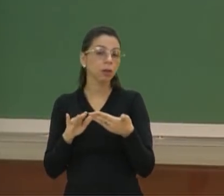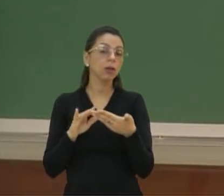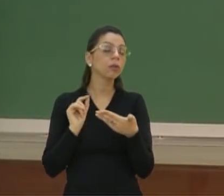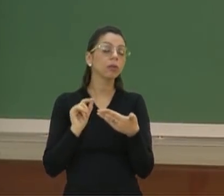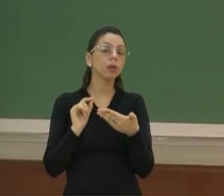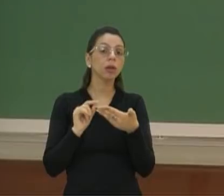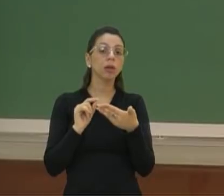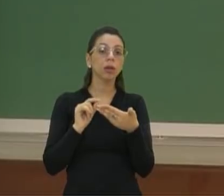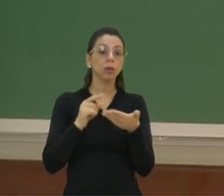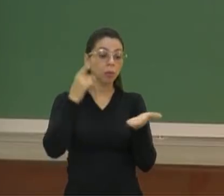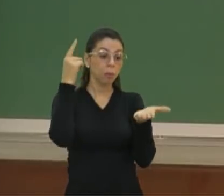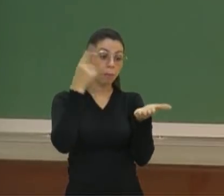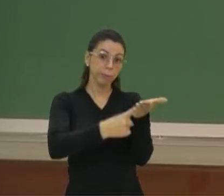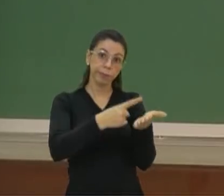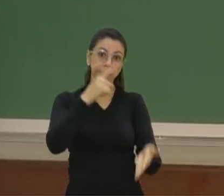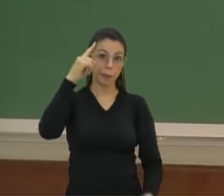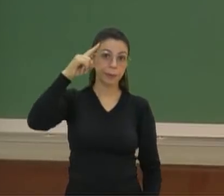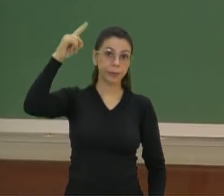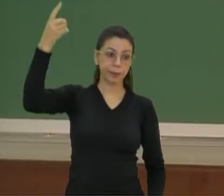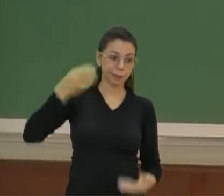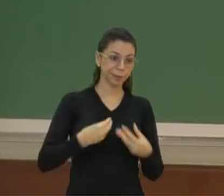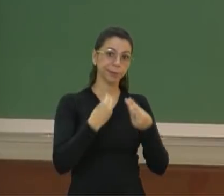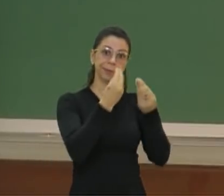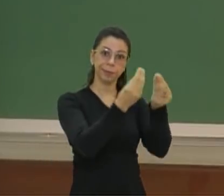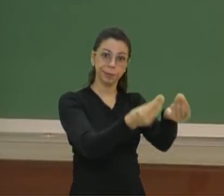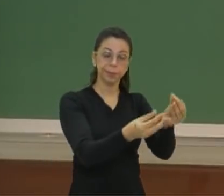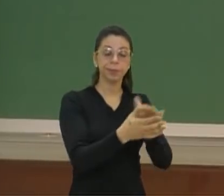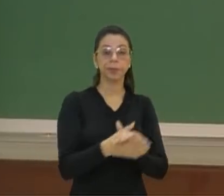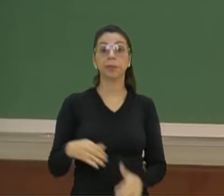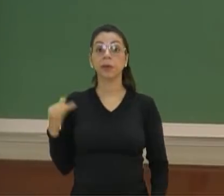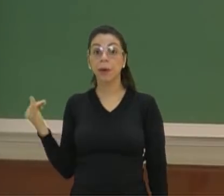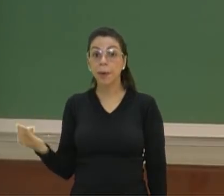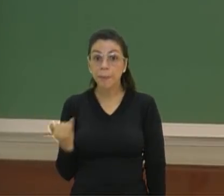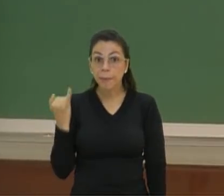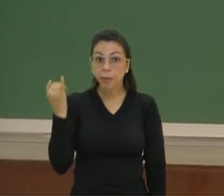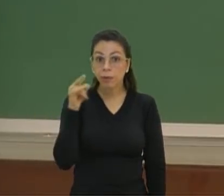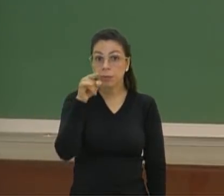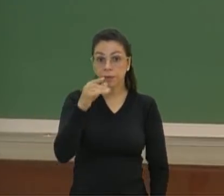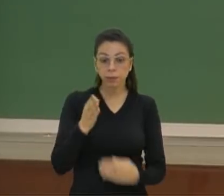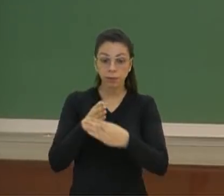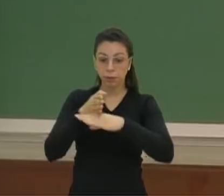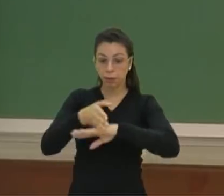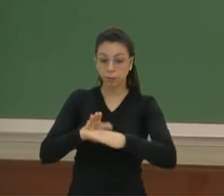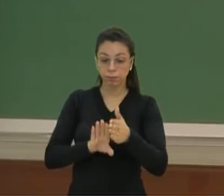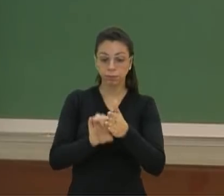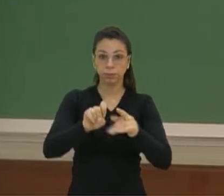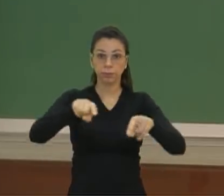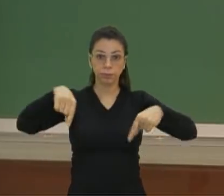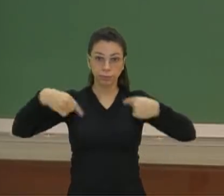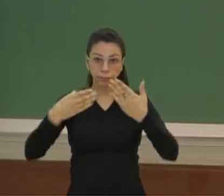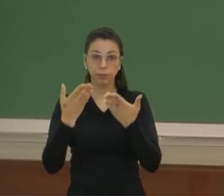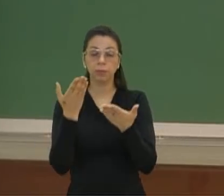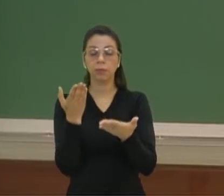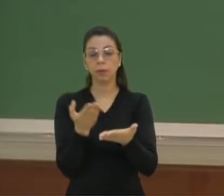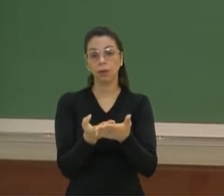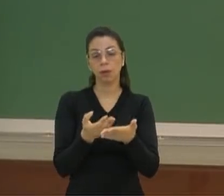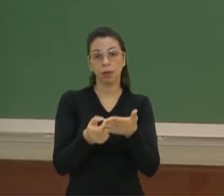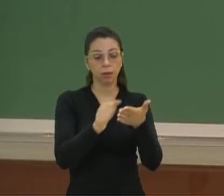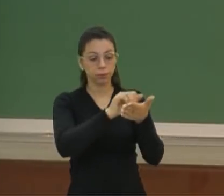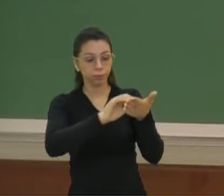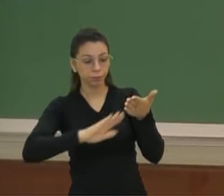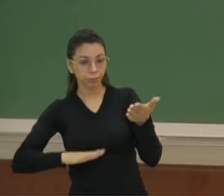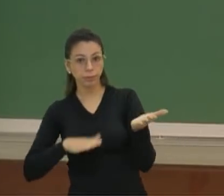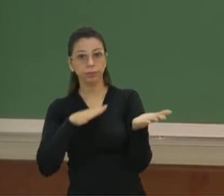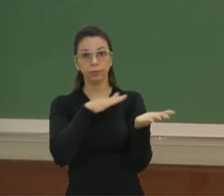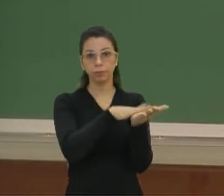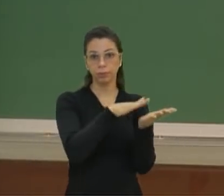data para entregar. Então é super importante também para quem não está acessando o Classroom, pegar essas atividades impressas na